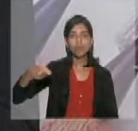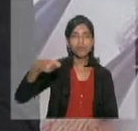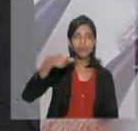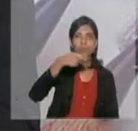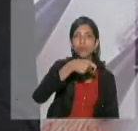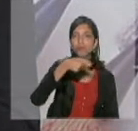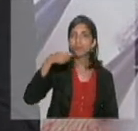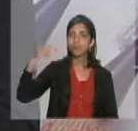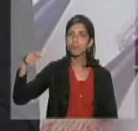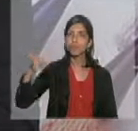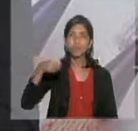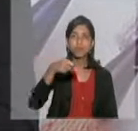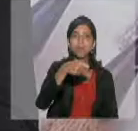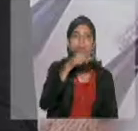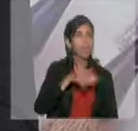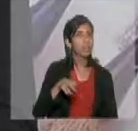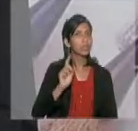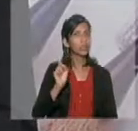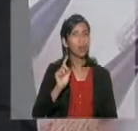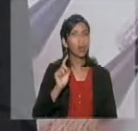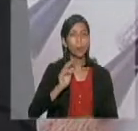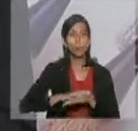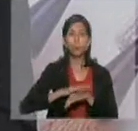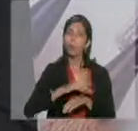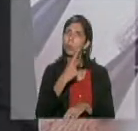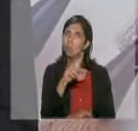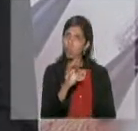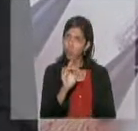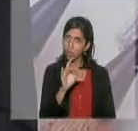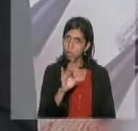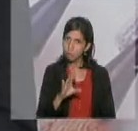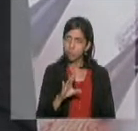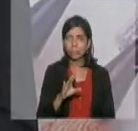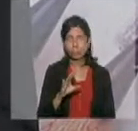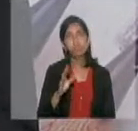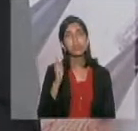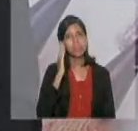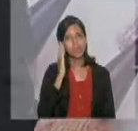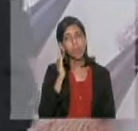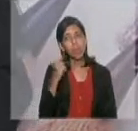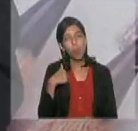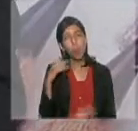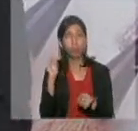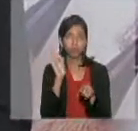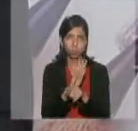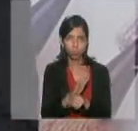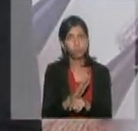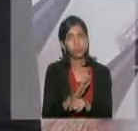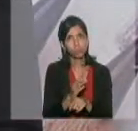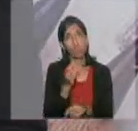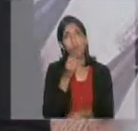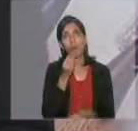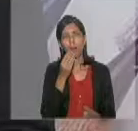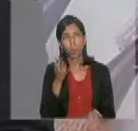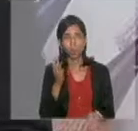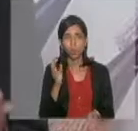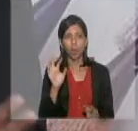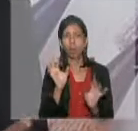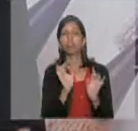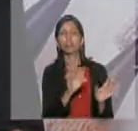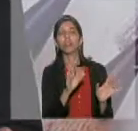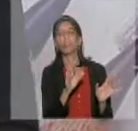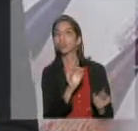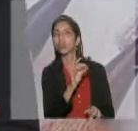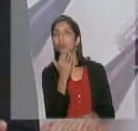ficar pegando e dando na boca da criança. Deixa ela se alimentar por conta própria, assim. Claro, você vai ajudar, obviamente, você vai falar, se alimenta aí,